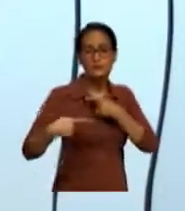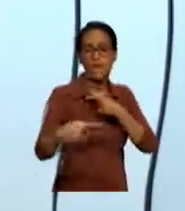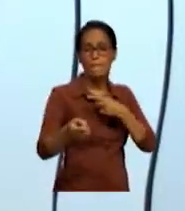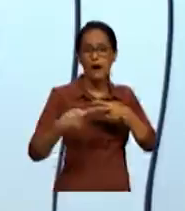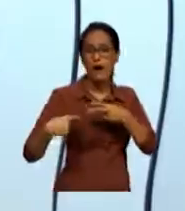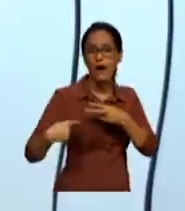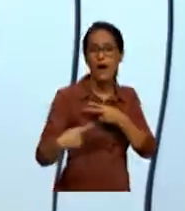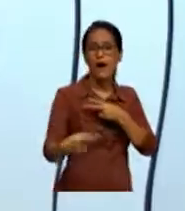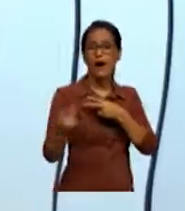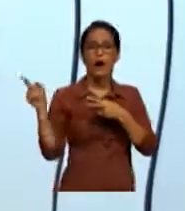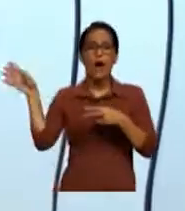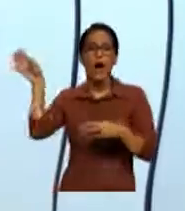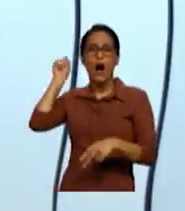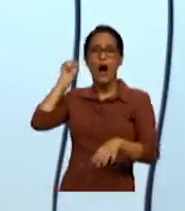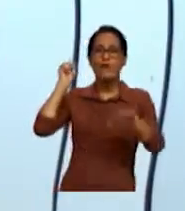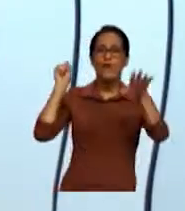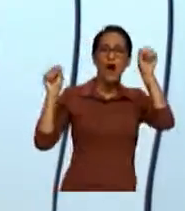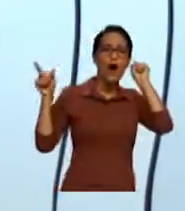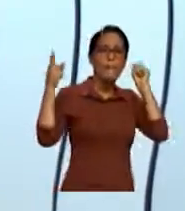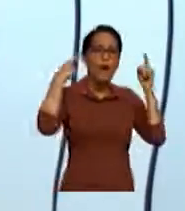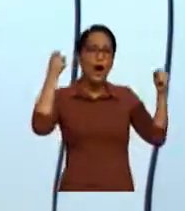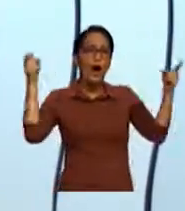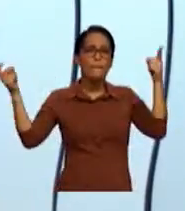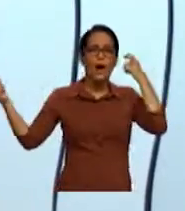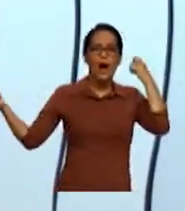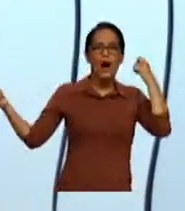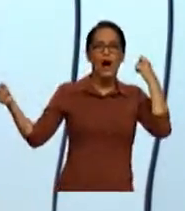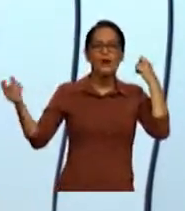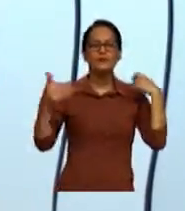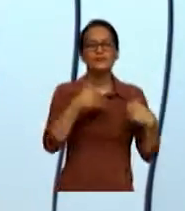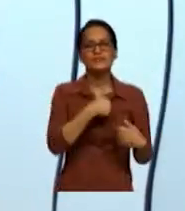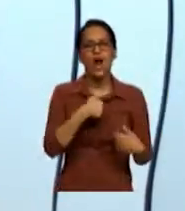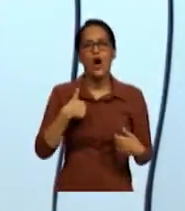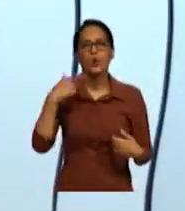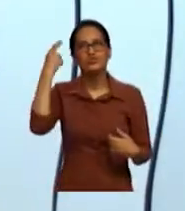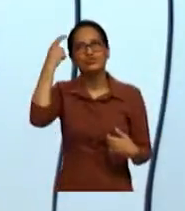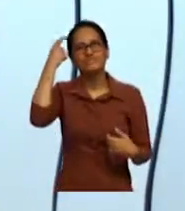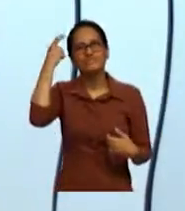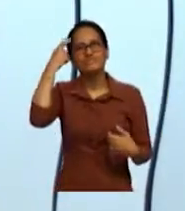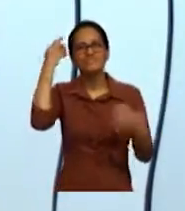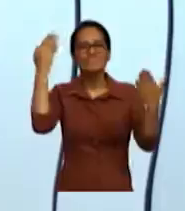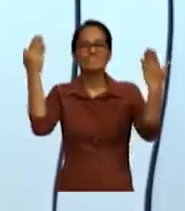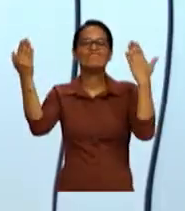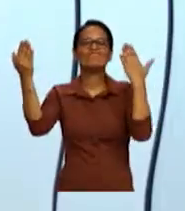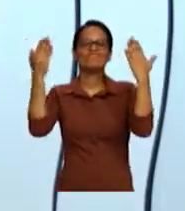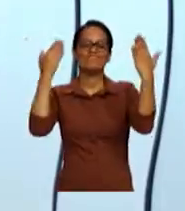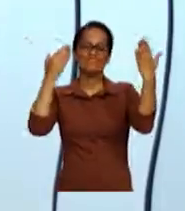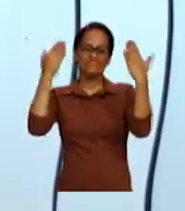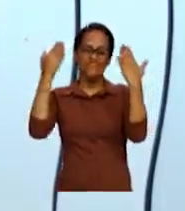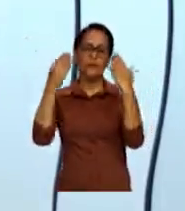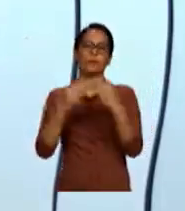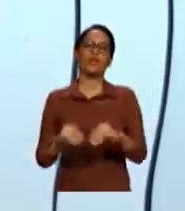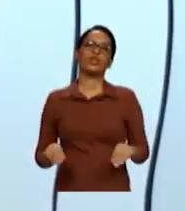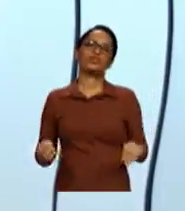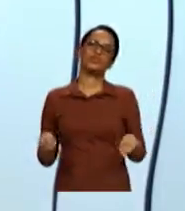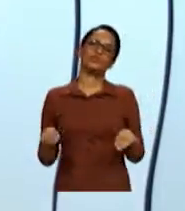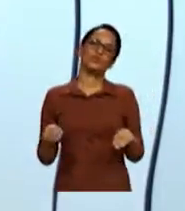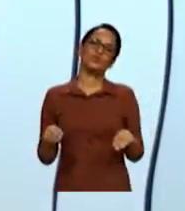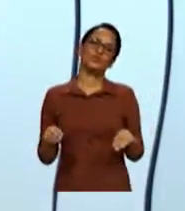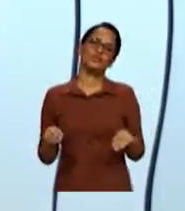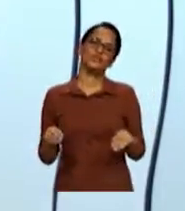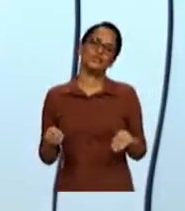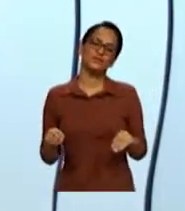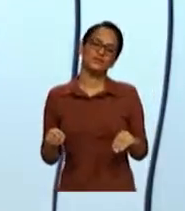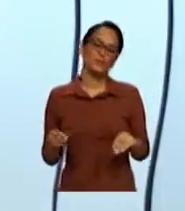semana, ouvindo aquele barulho todo dia. A minha saúde psicológica pode estar afetada. Então, o meu aspecto mental